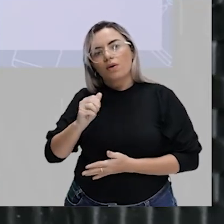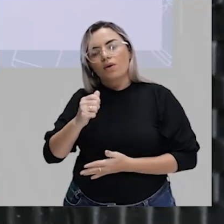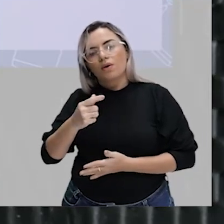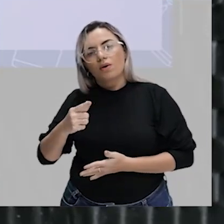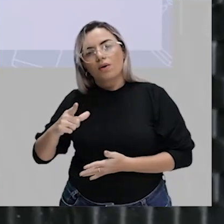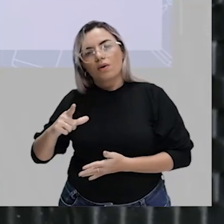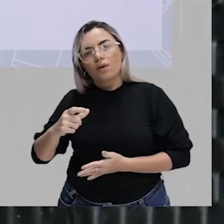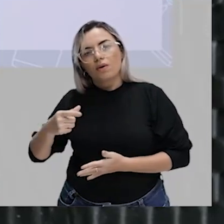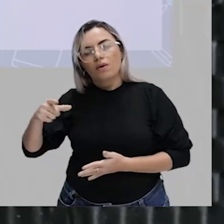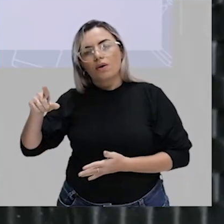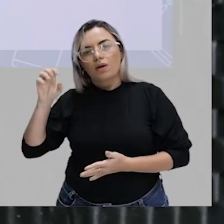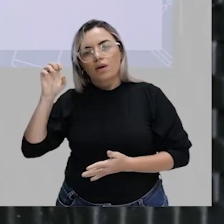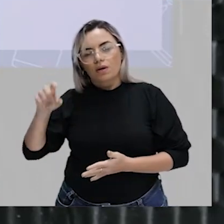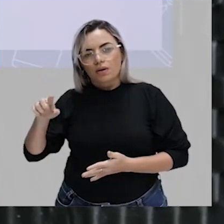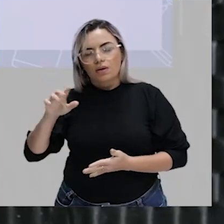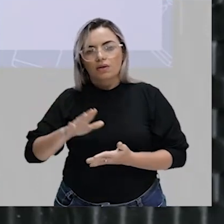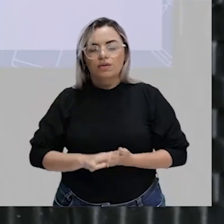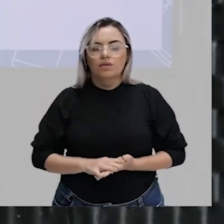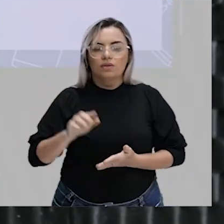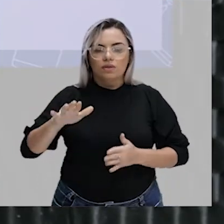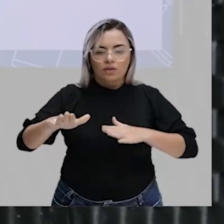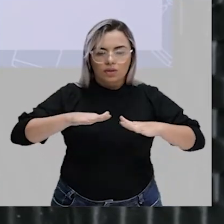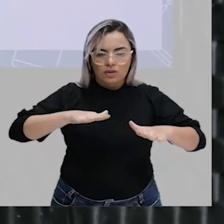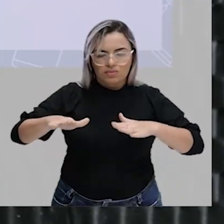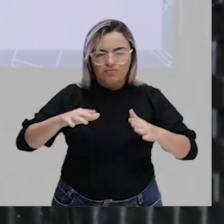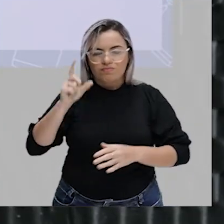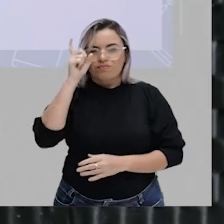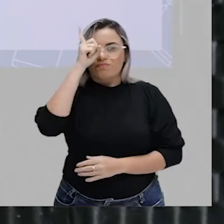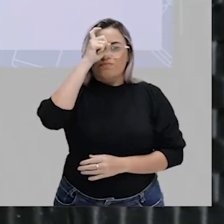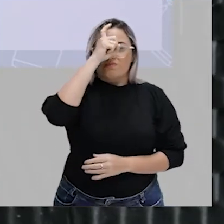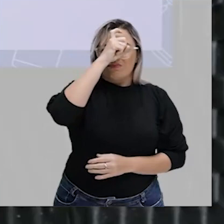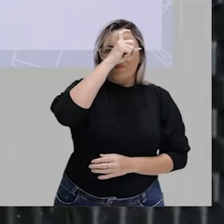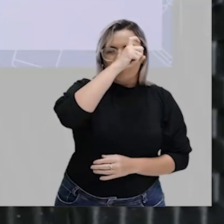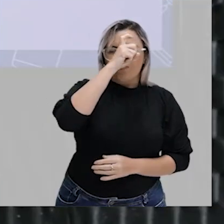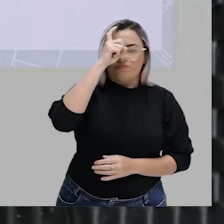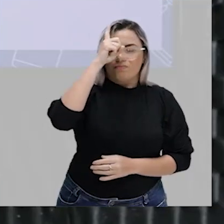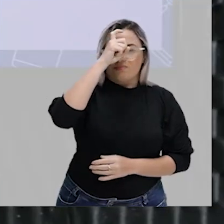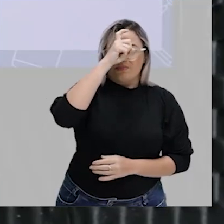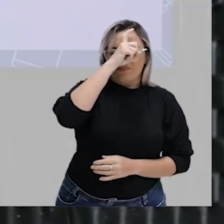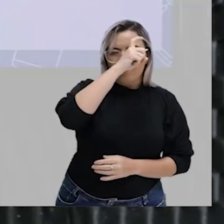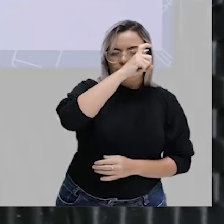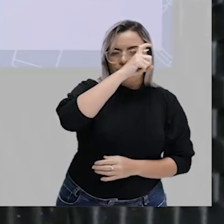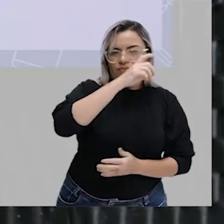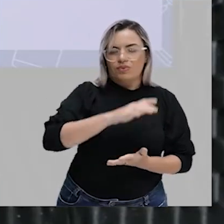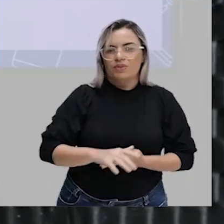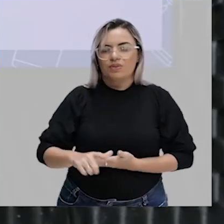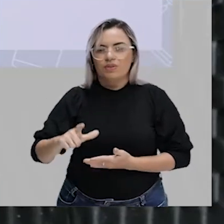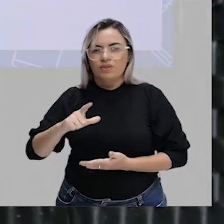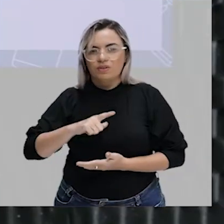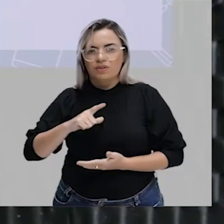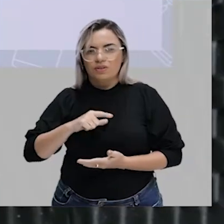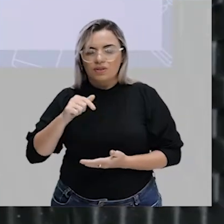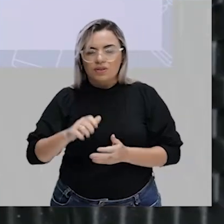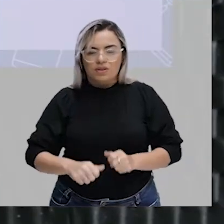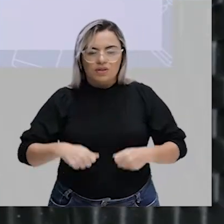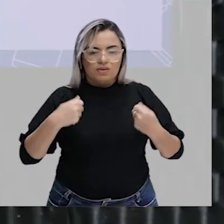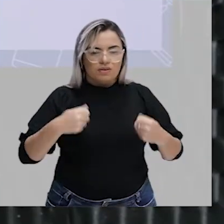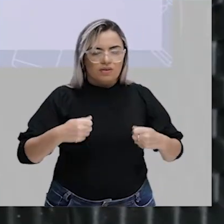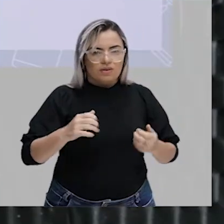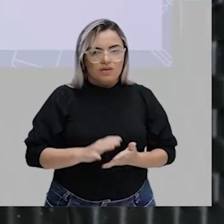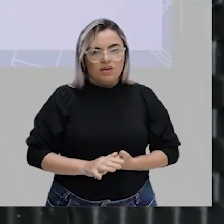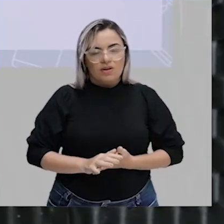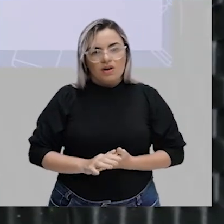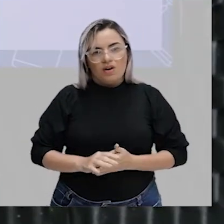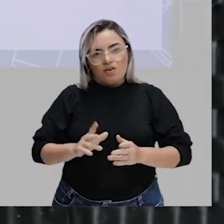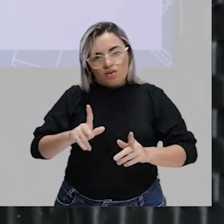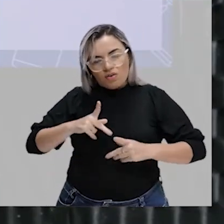eles estão executando os movimentos ali altamente complicados, movimentos que exigem muita energia, muita